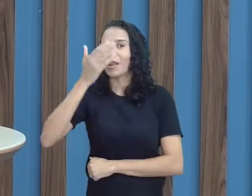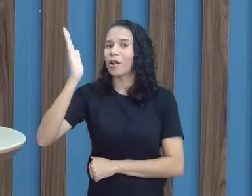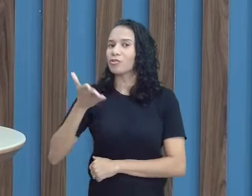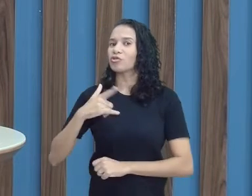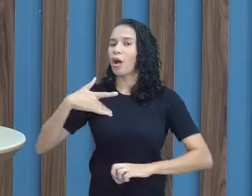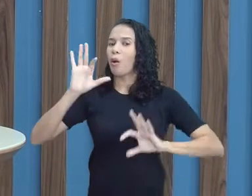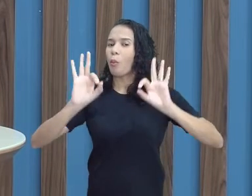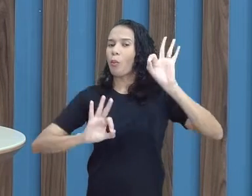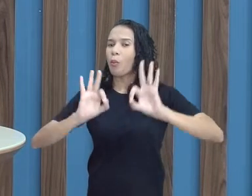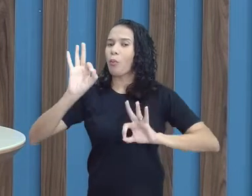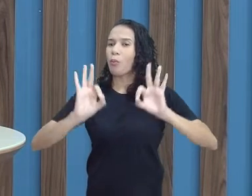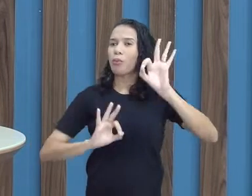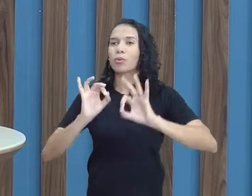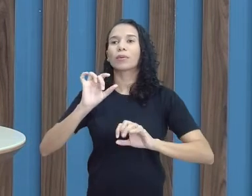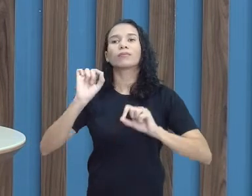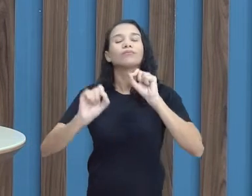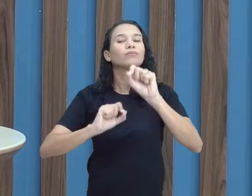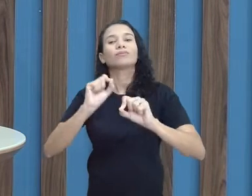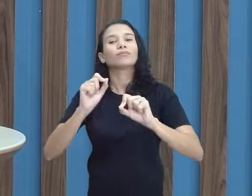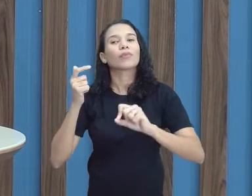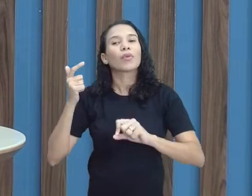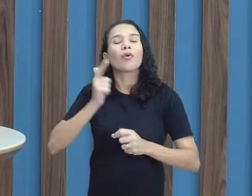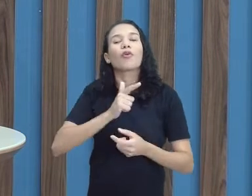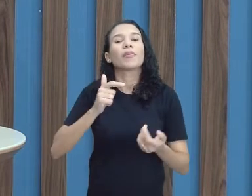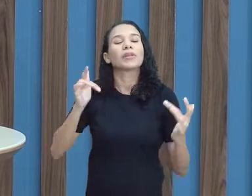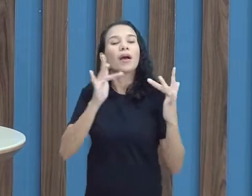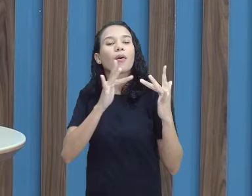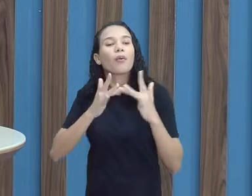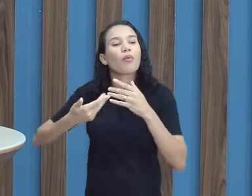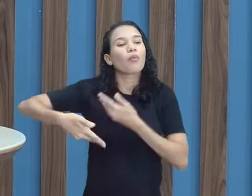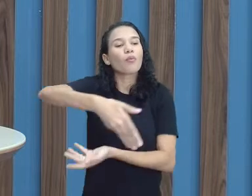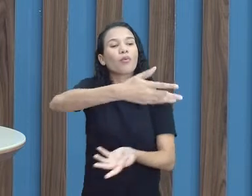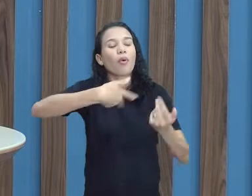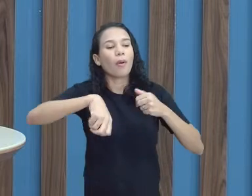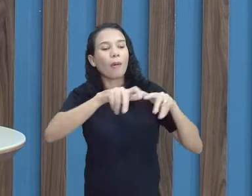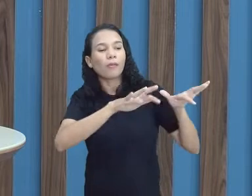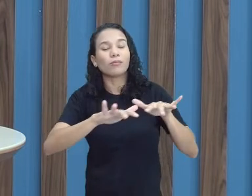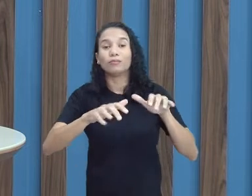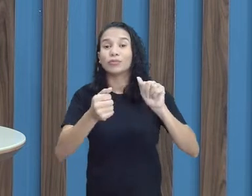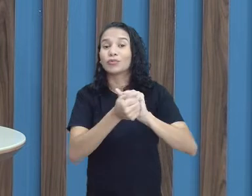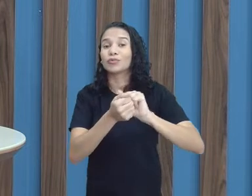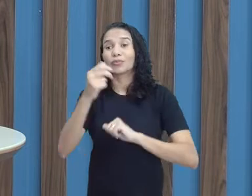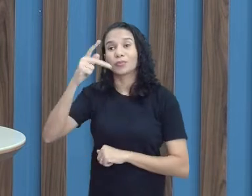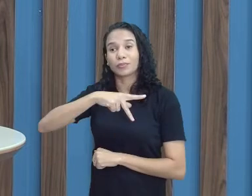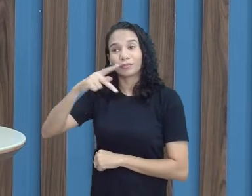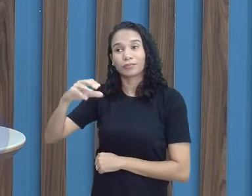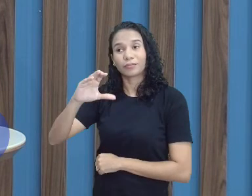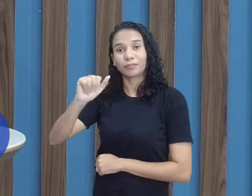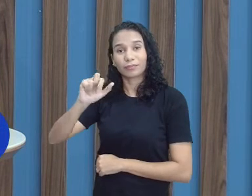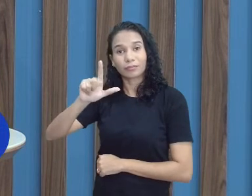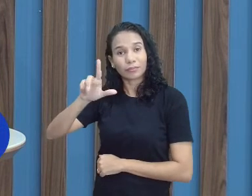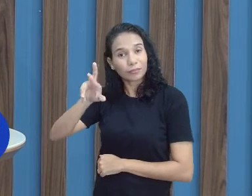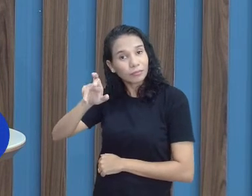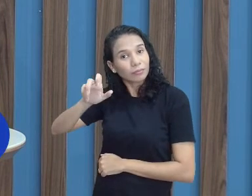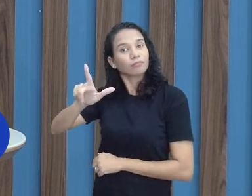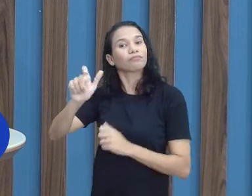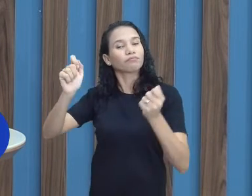estou aqui para poder fazer essa interação com a professora Carol. Então, comecem